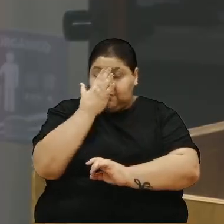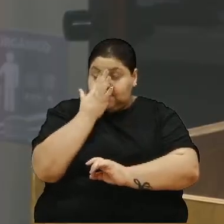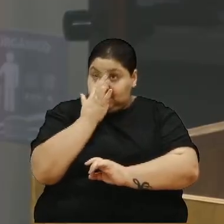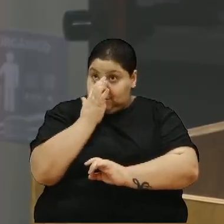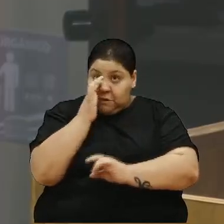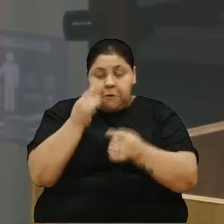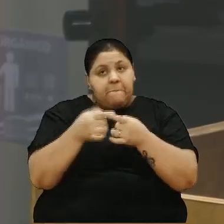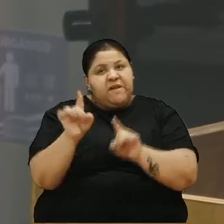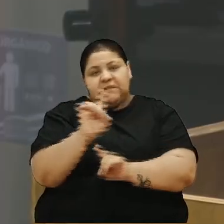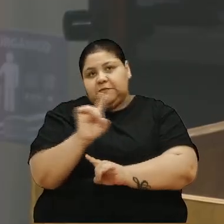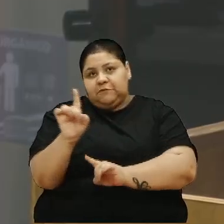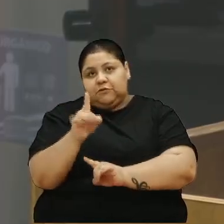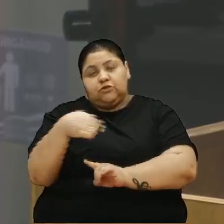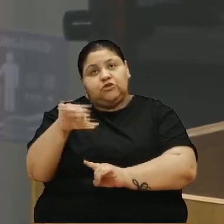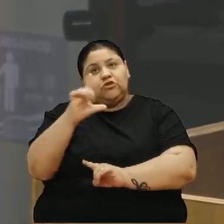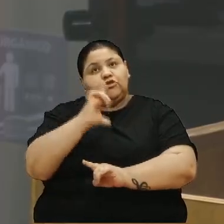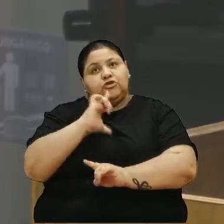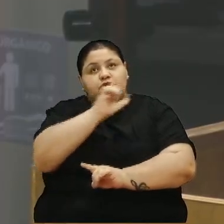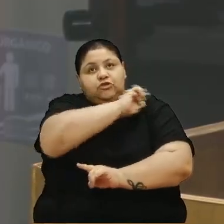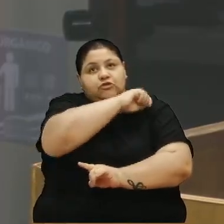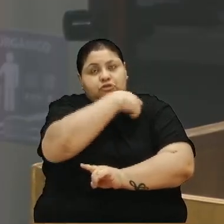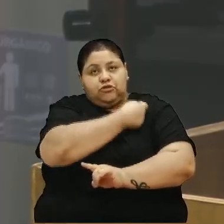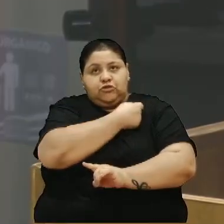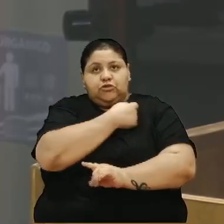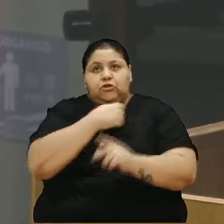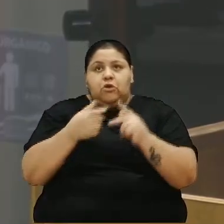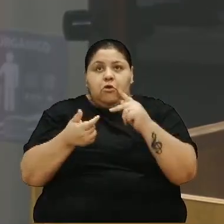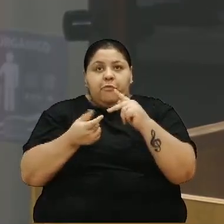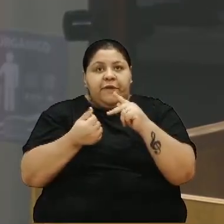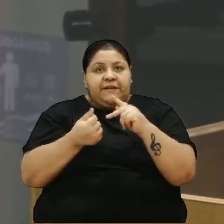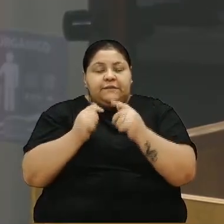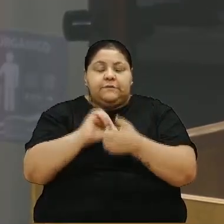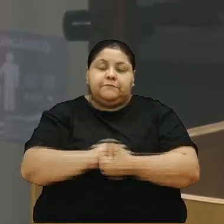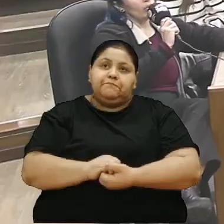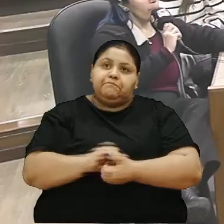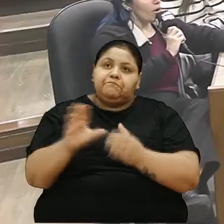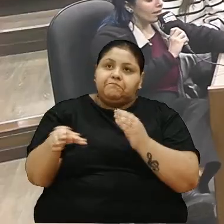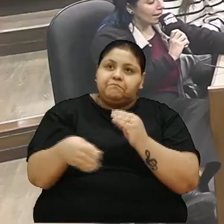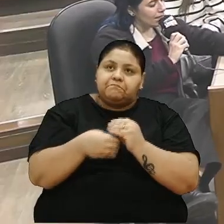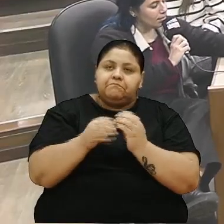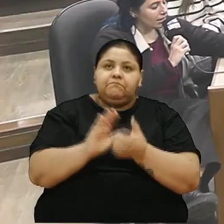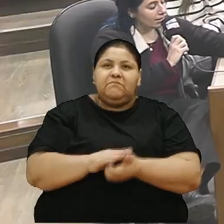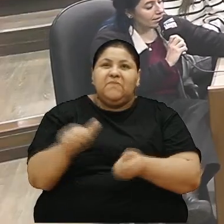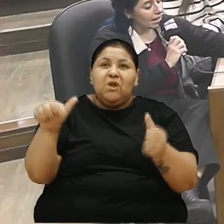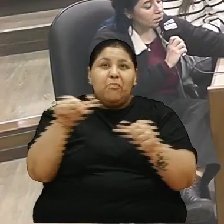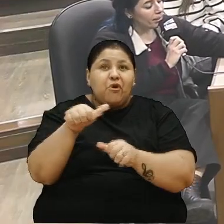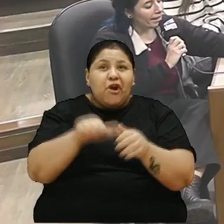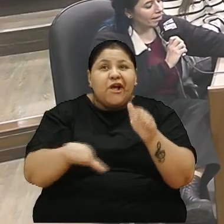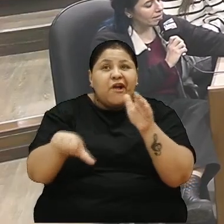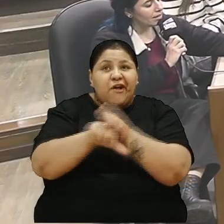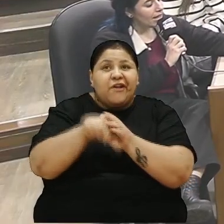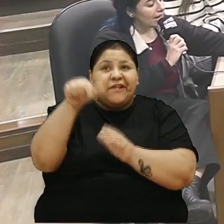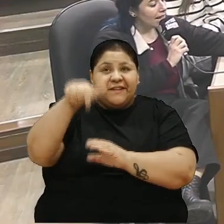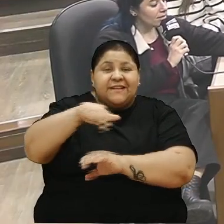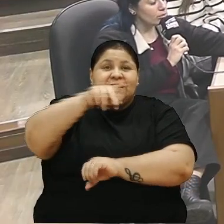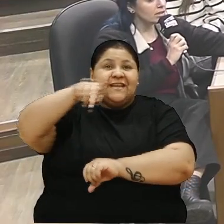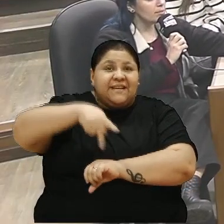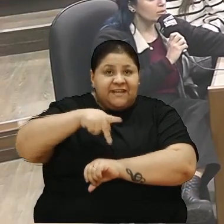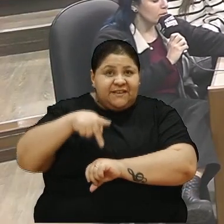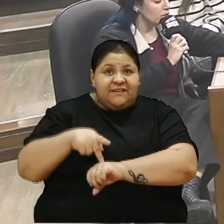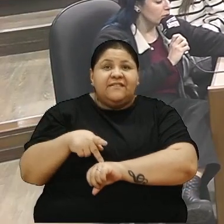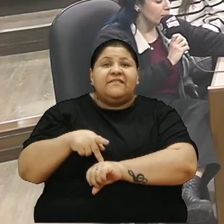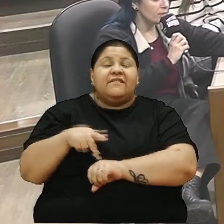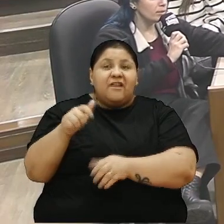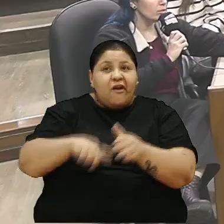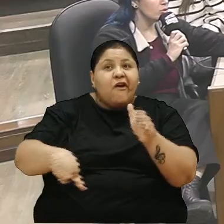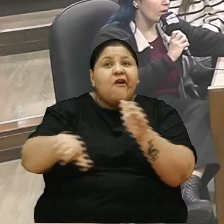Mas não, nós não temos que fiscalizar o Pix, seu à parte. Vereador Libardi, o pior crime desse país são os